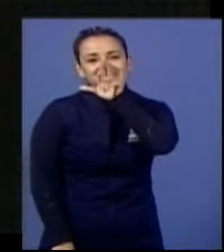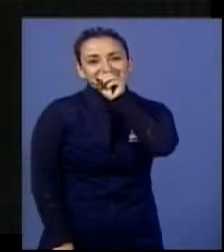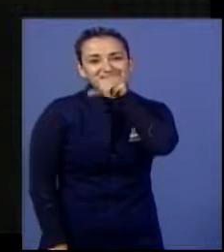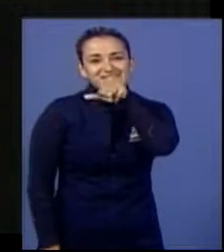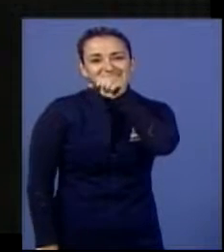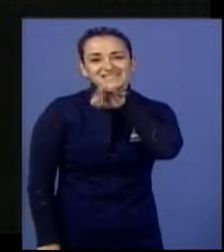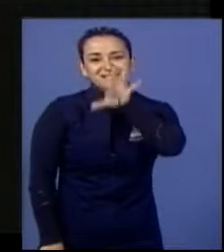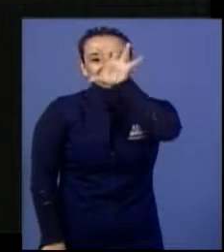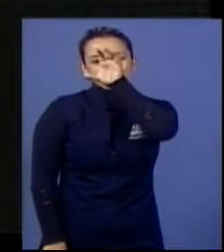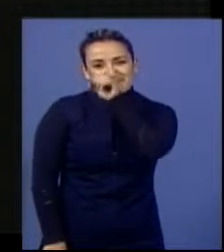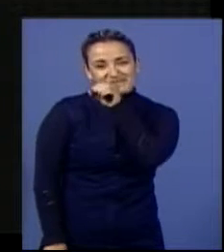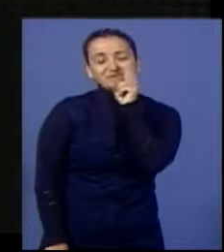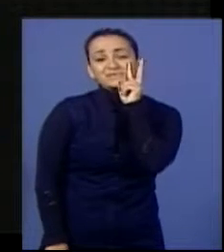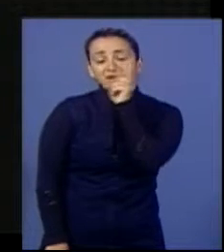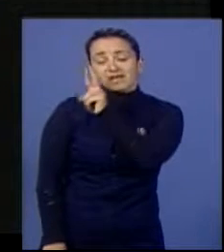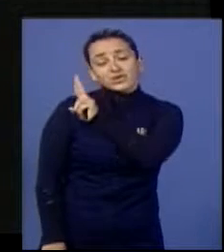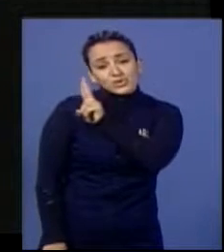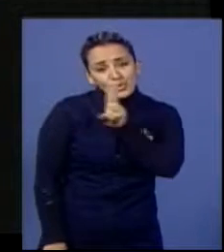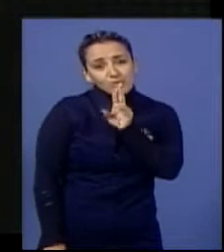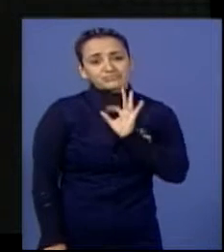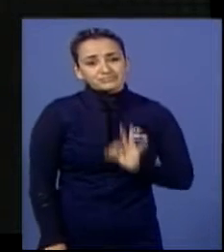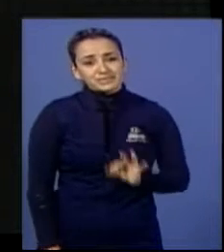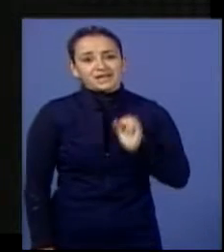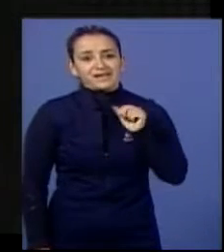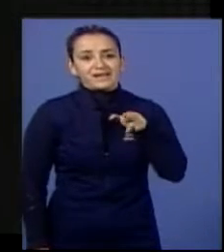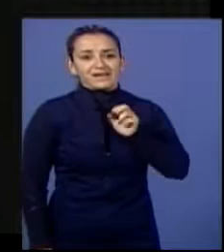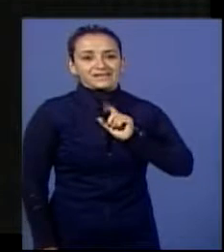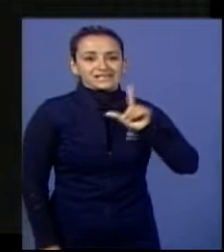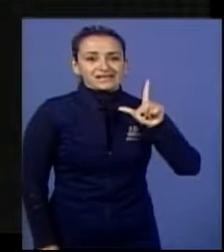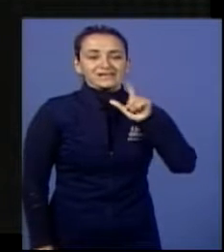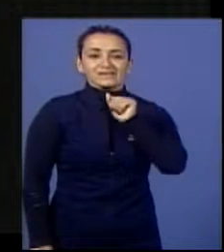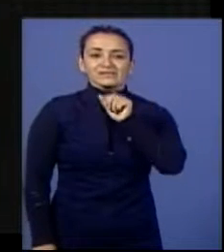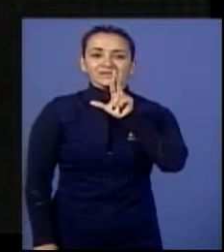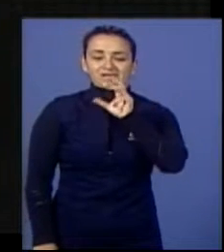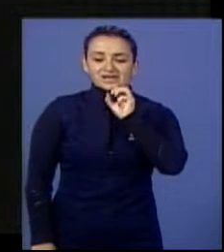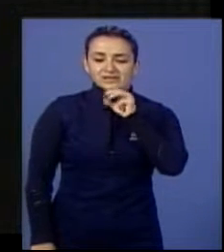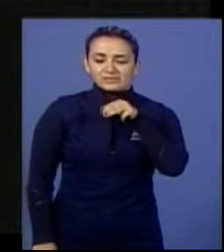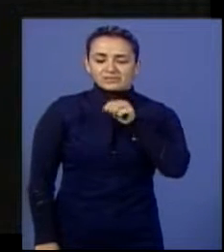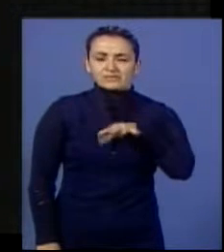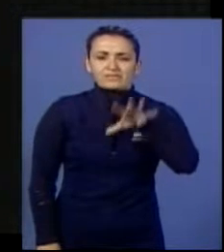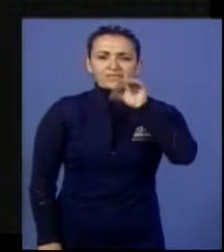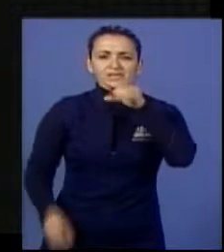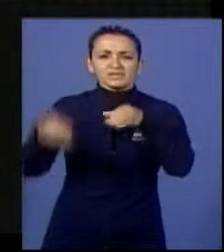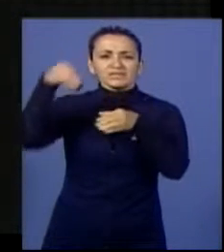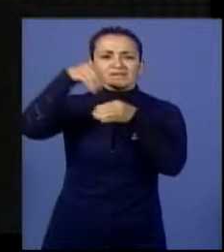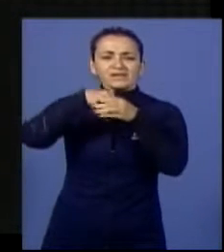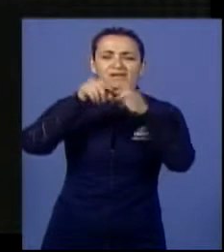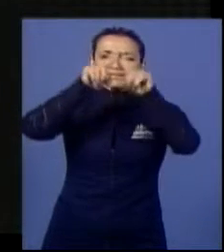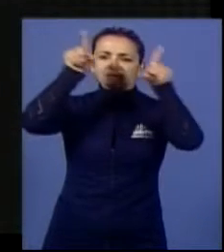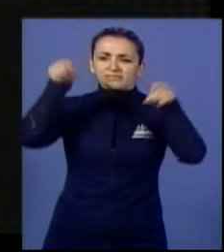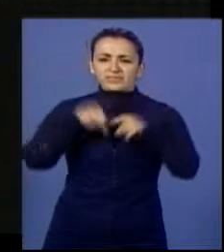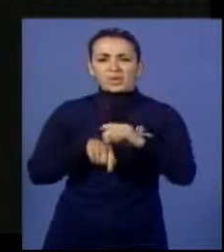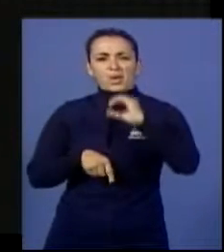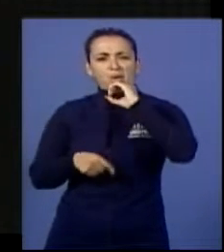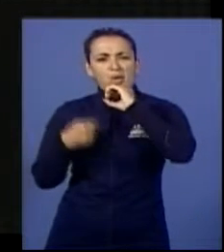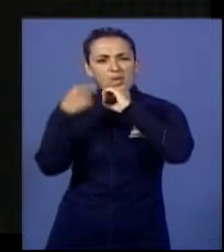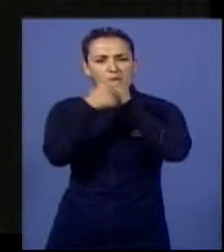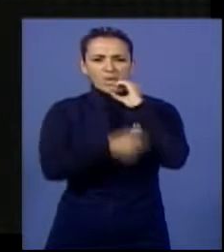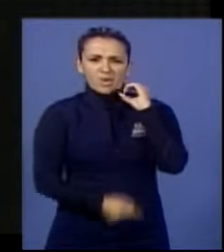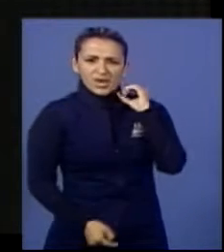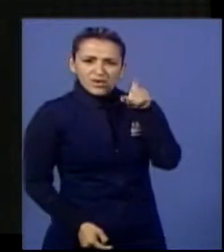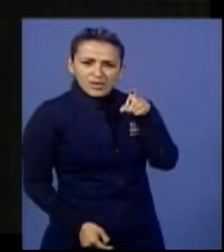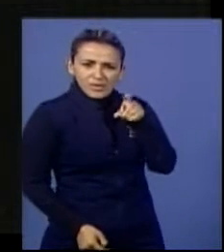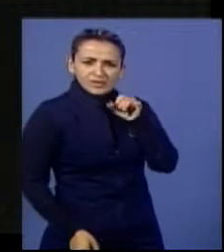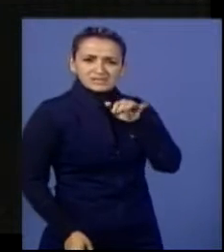nome desse troço é anel aromático. Não esquecer que essa bolinha ali dentro não é um oxigênio. Ah, não é? Não, Tatu, não é um oxigênio. É uma colmeia.